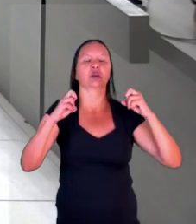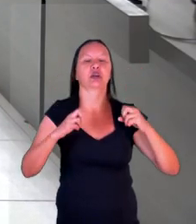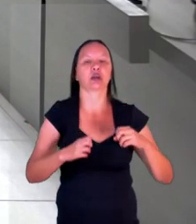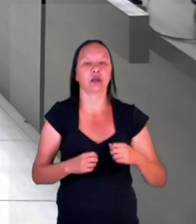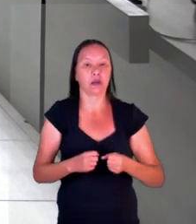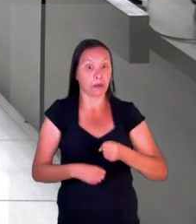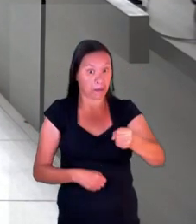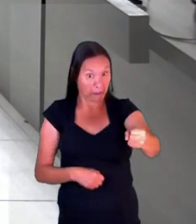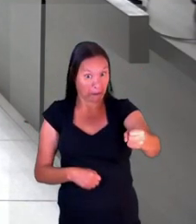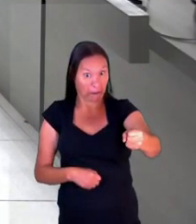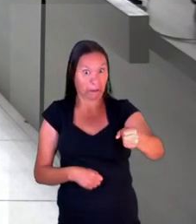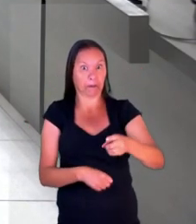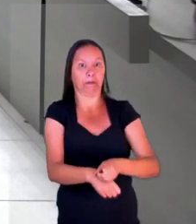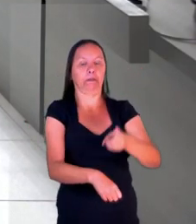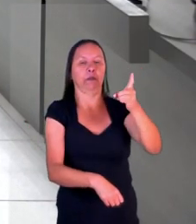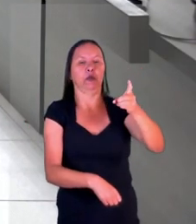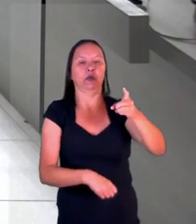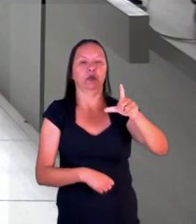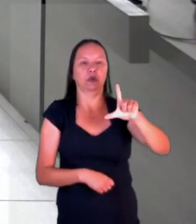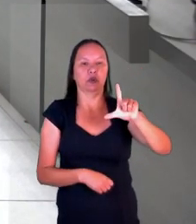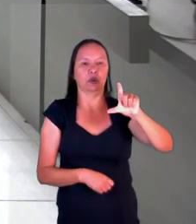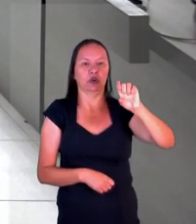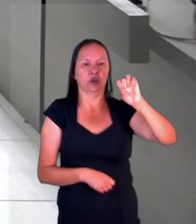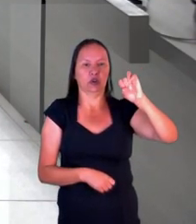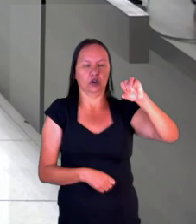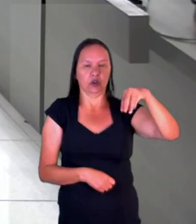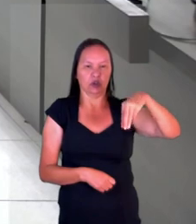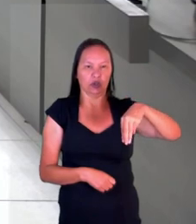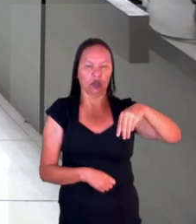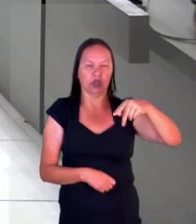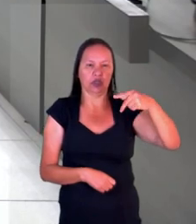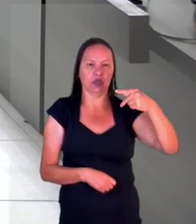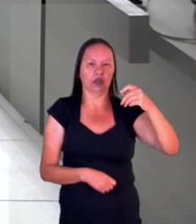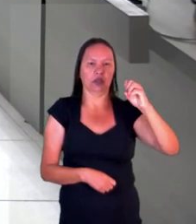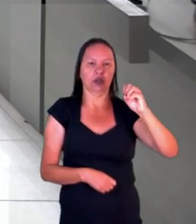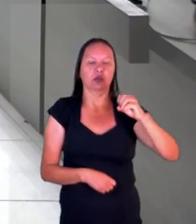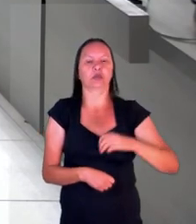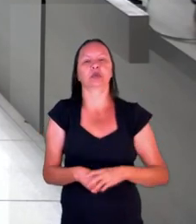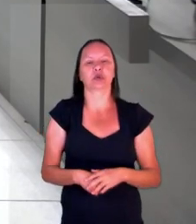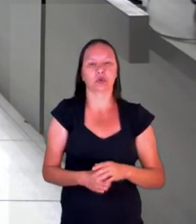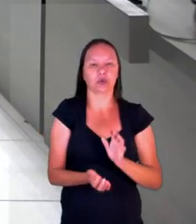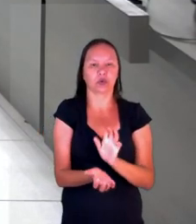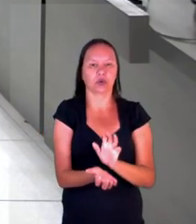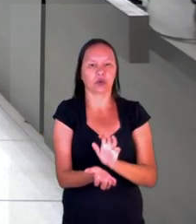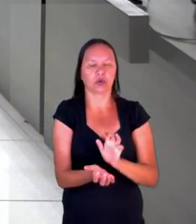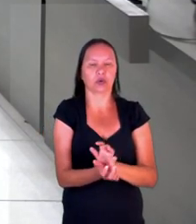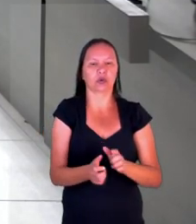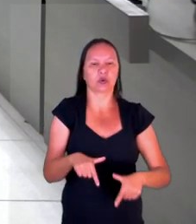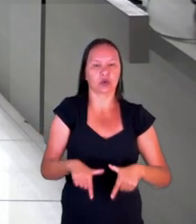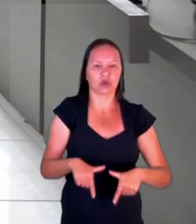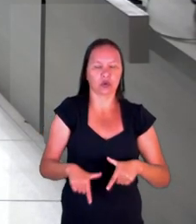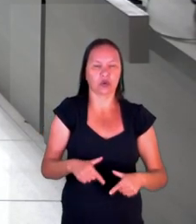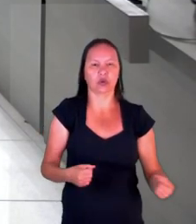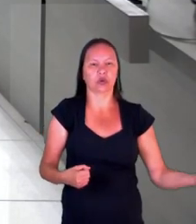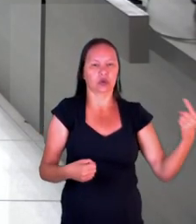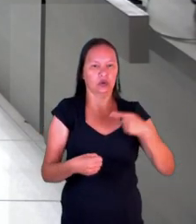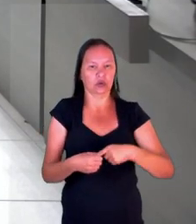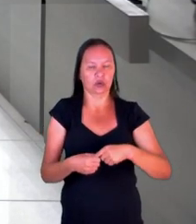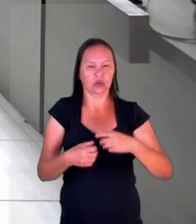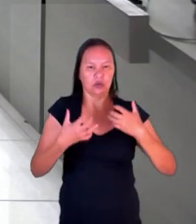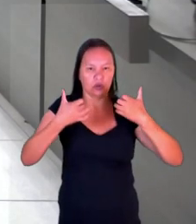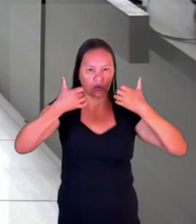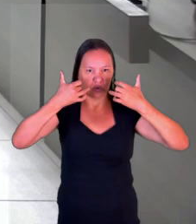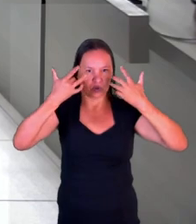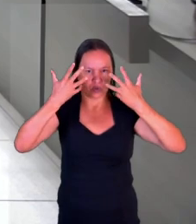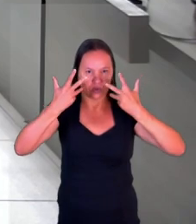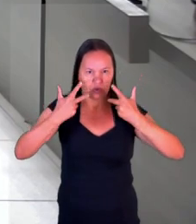palavra pro senhor Dr Olímpio queria dizer que a ideia eh do grupo de trabalho quando trouxe esses exemplos